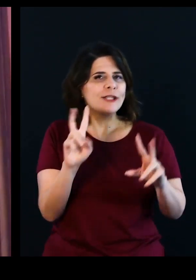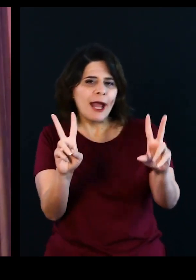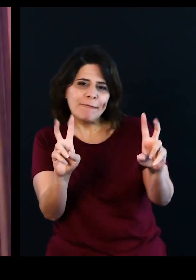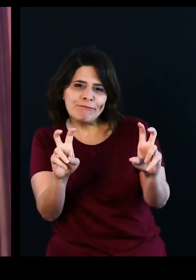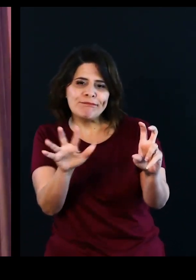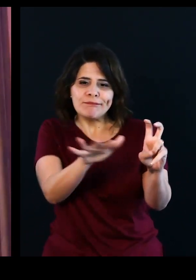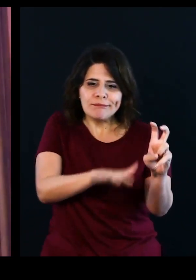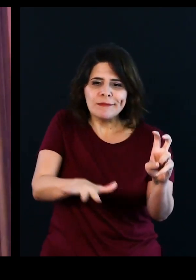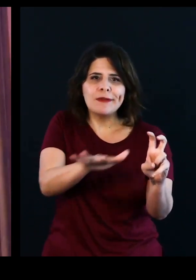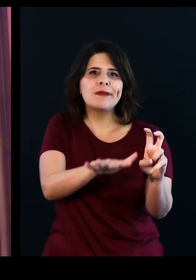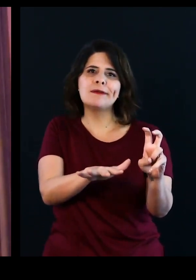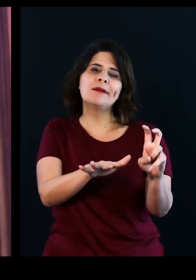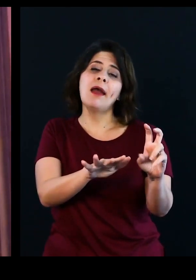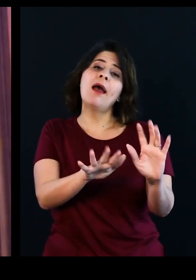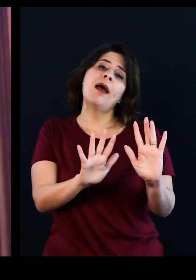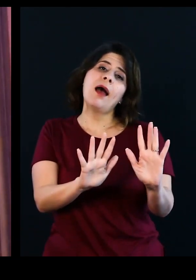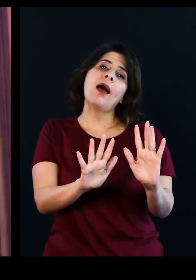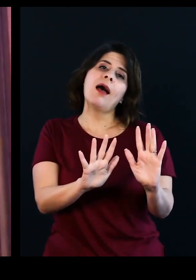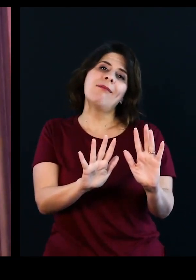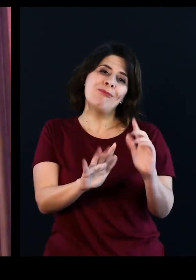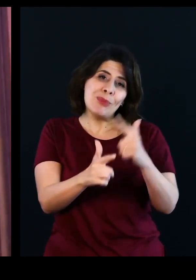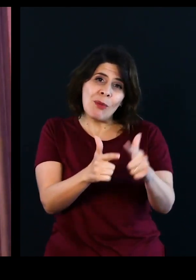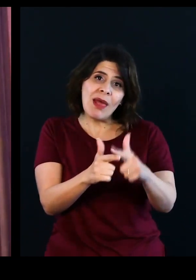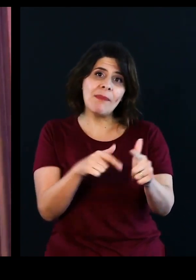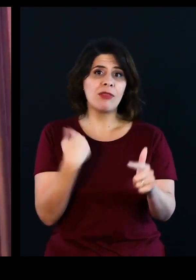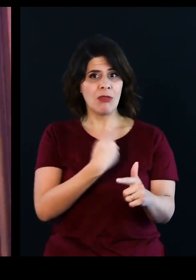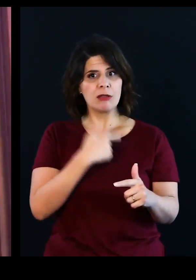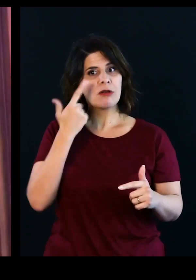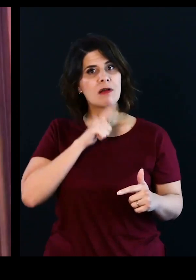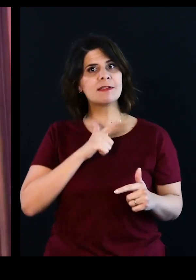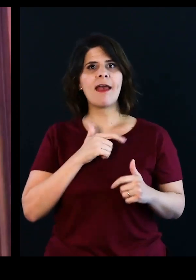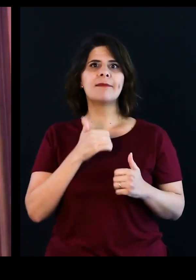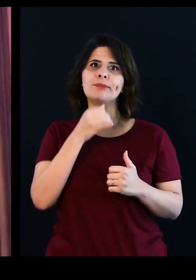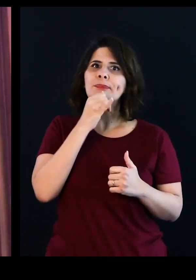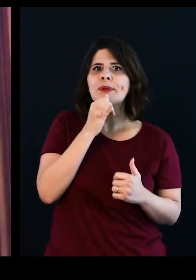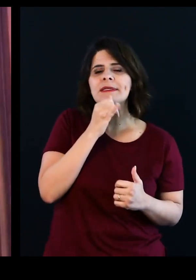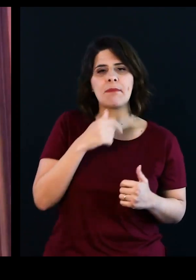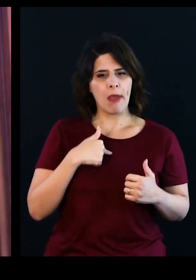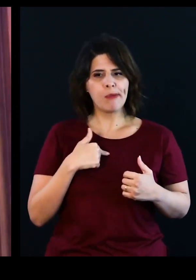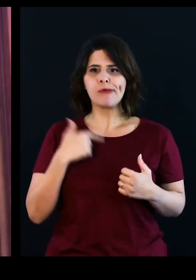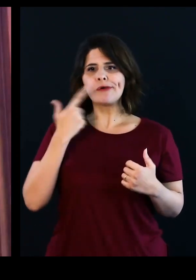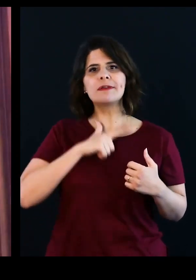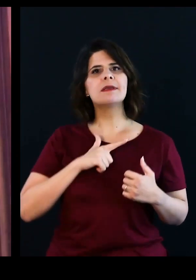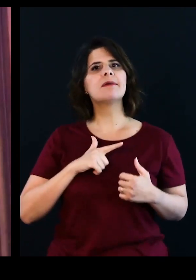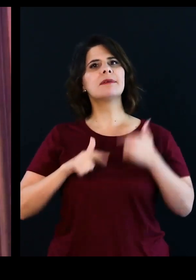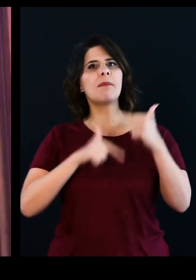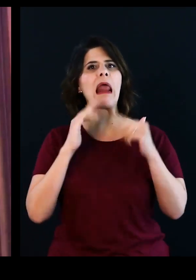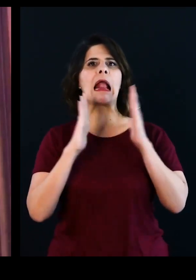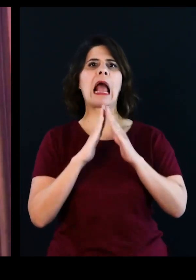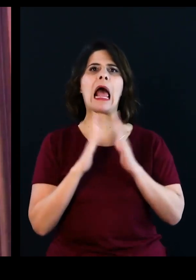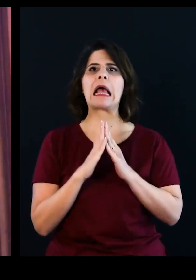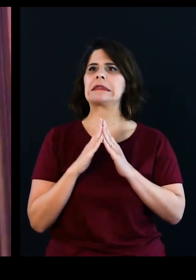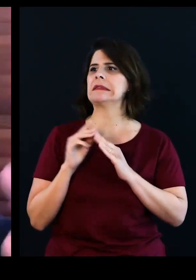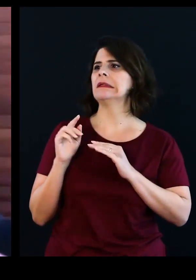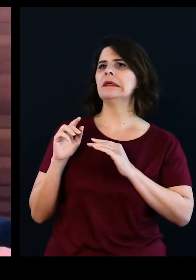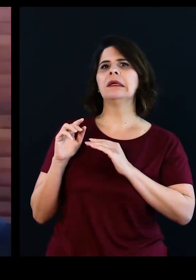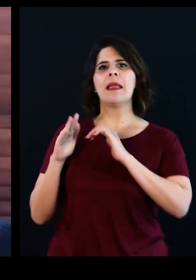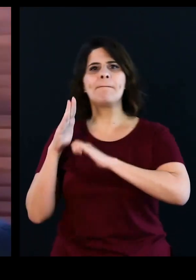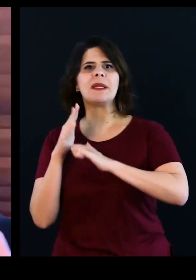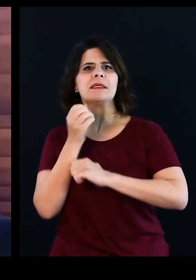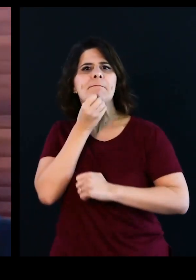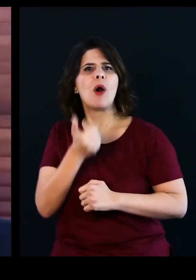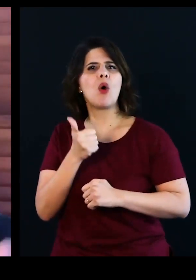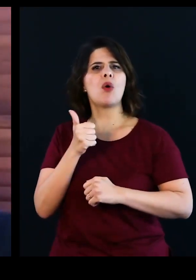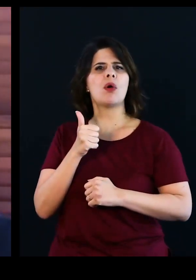situação privilegiada que a gente se encontra, em estarmos eu no Itaú, Mário na CPFL, você, Hugo na Vale, né?